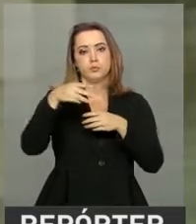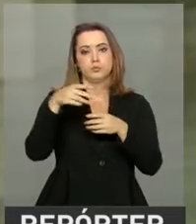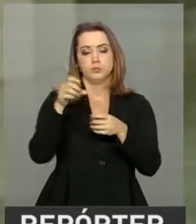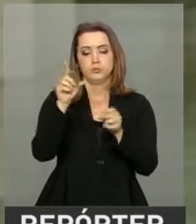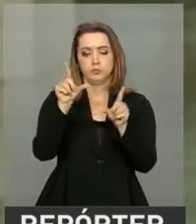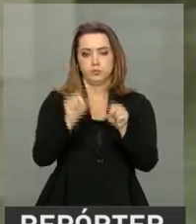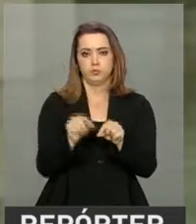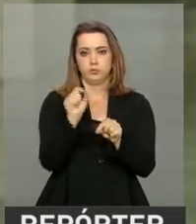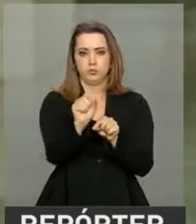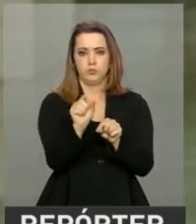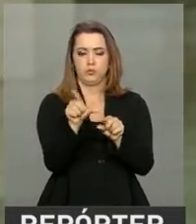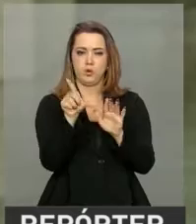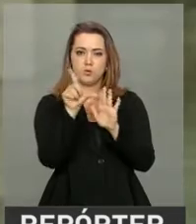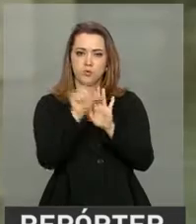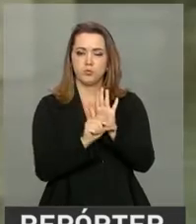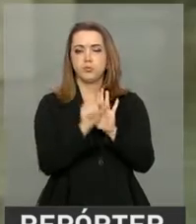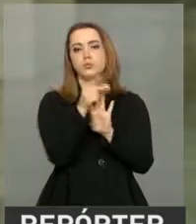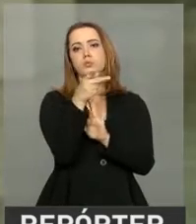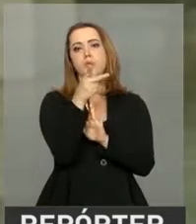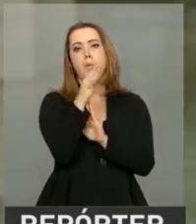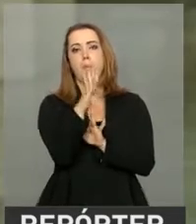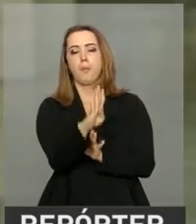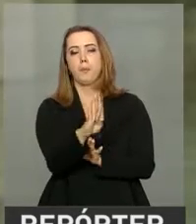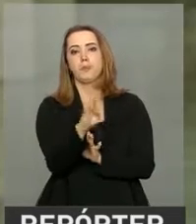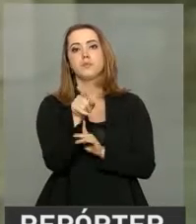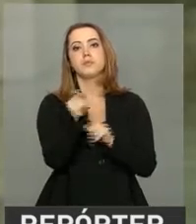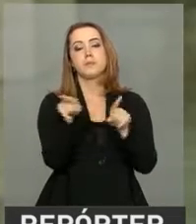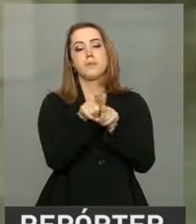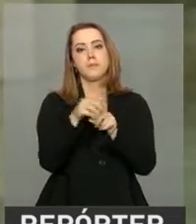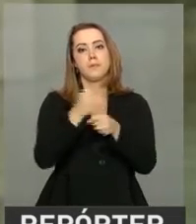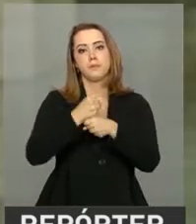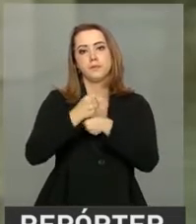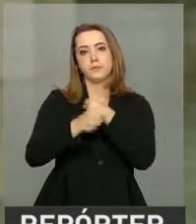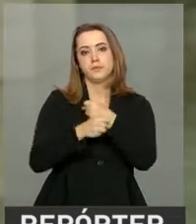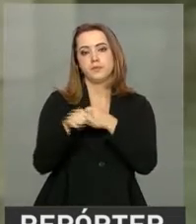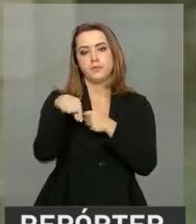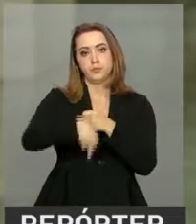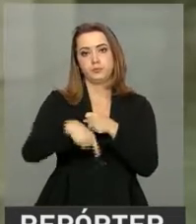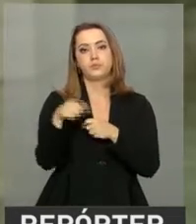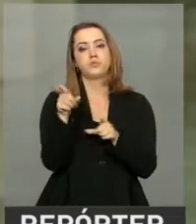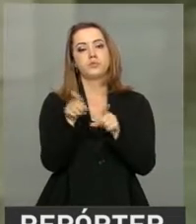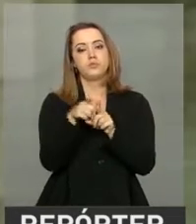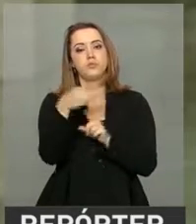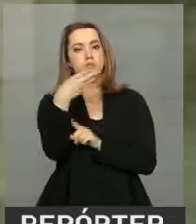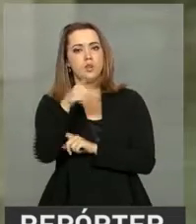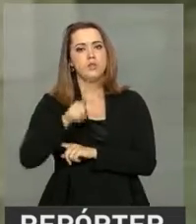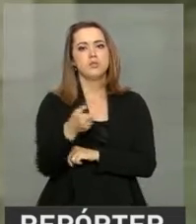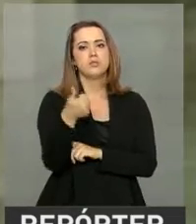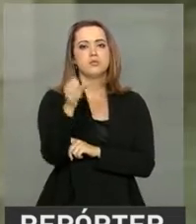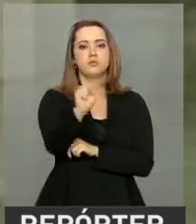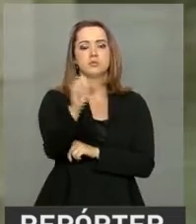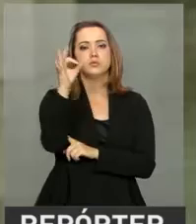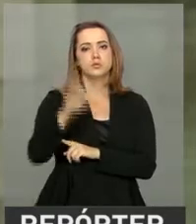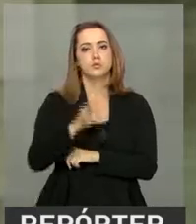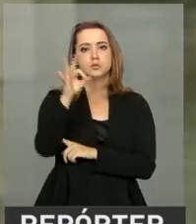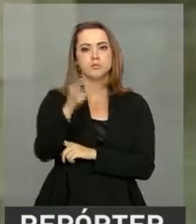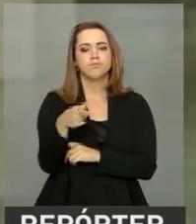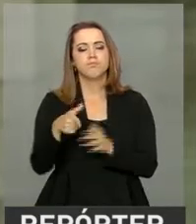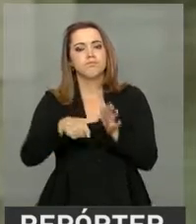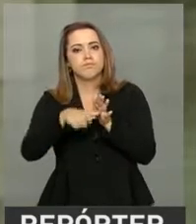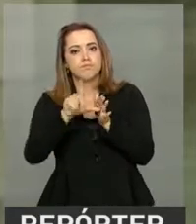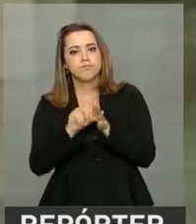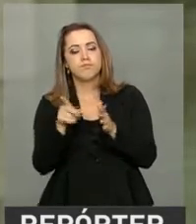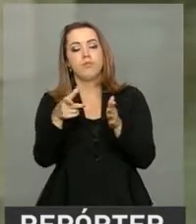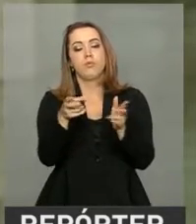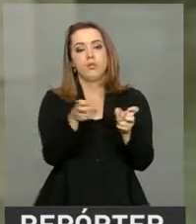recessão menor do produto interno bruto para 2016, que deve ser de cerca de 3,18%. A previsão anterior